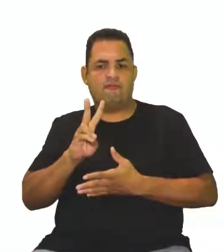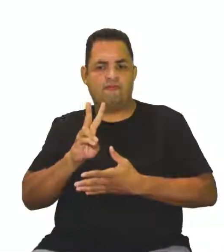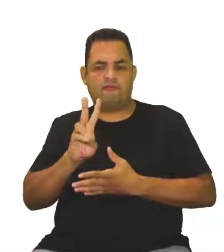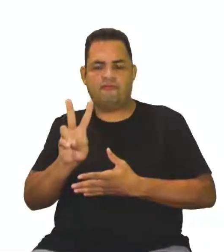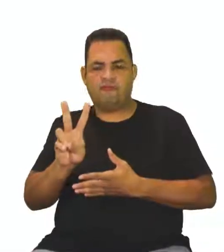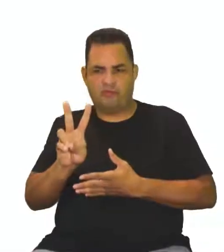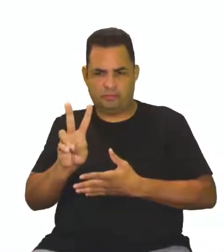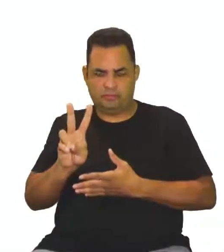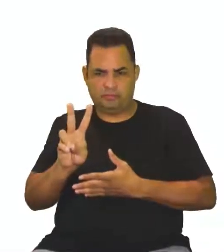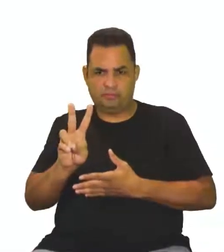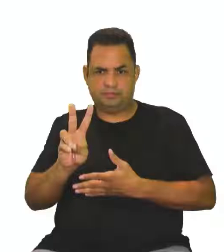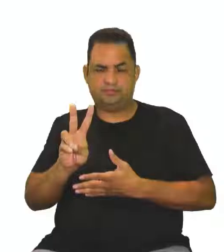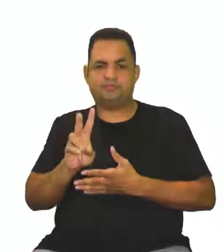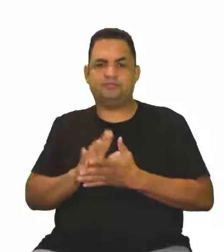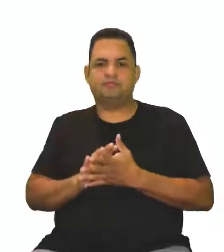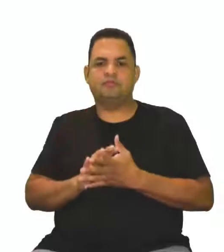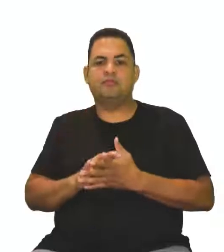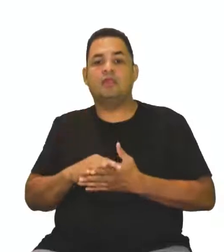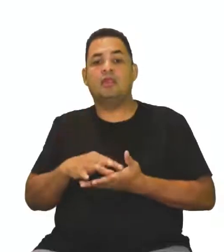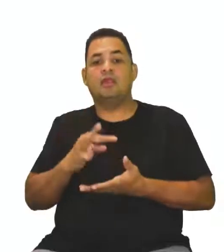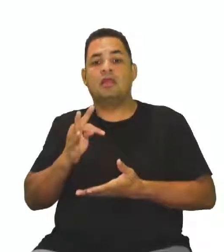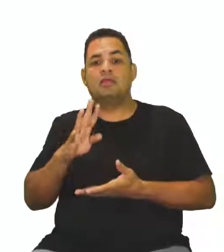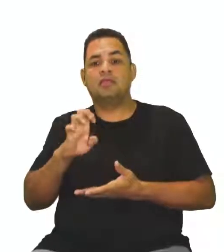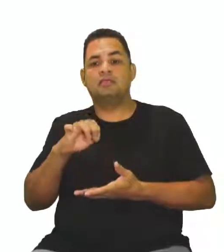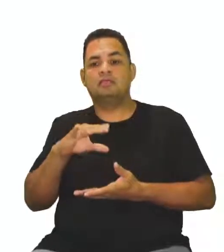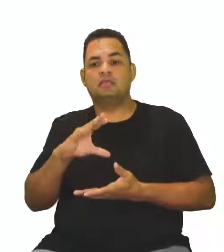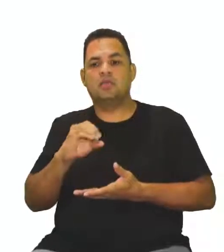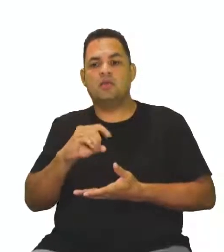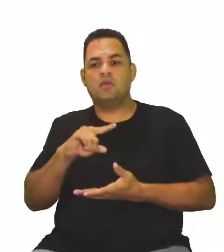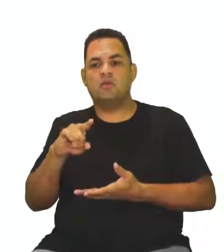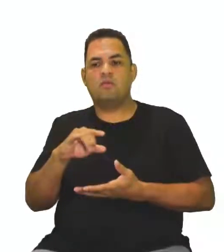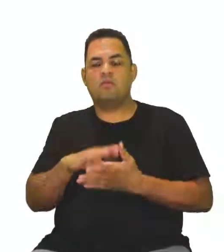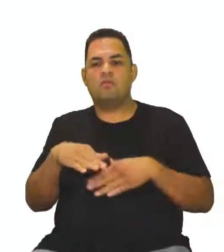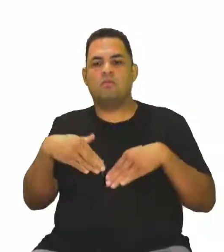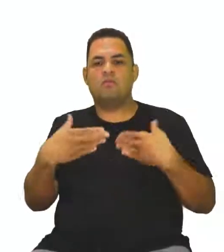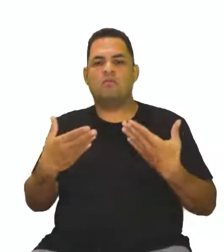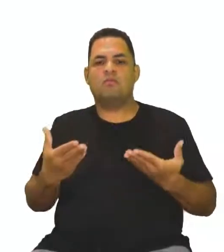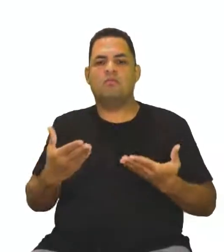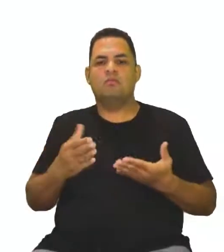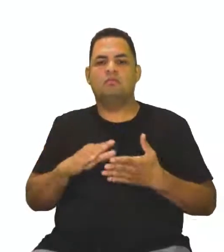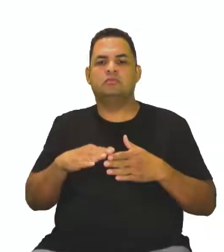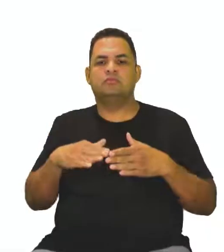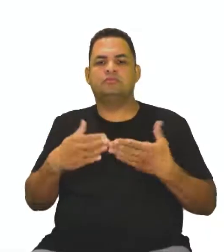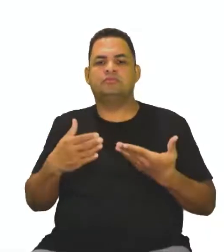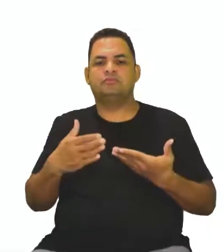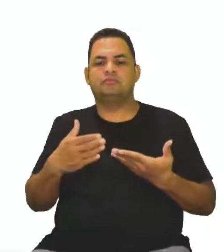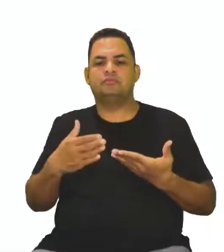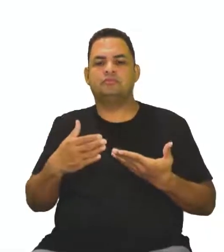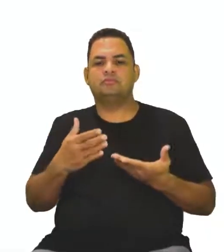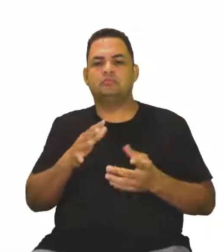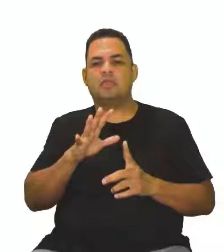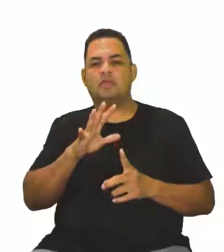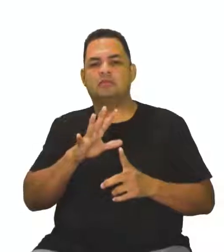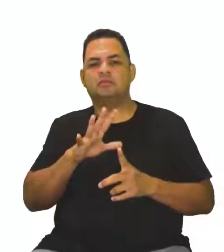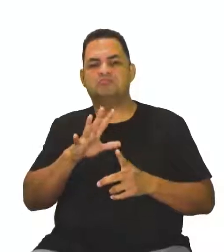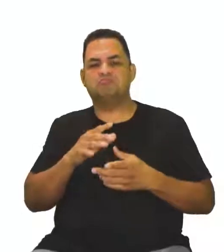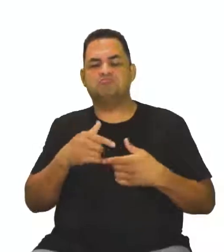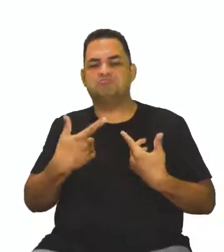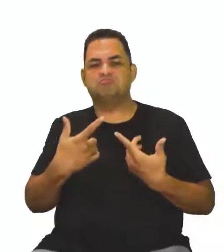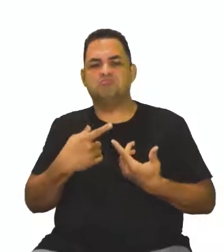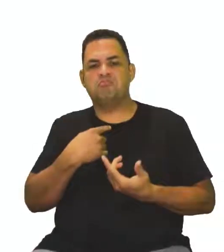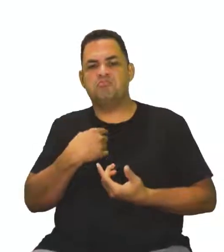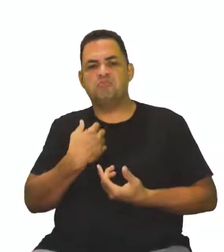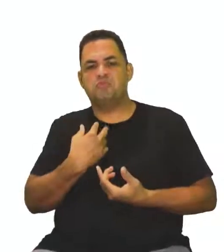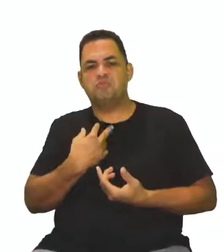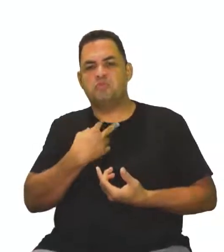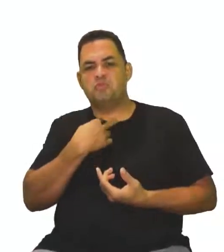voltagem, tá bom? Ele mede a tensão, ok? Mas aqui, enquanto algum impacto é inevitável, ele pode